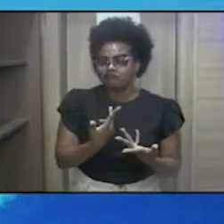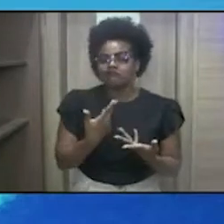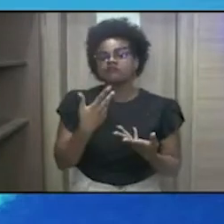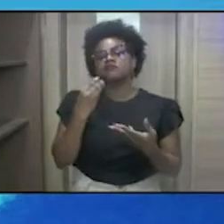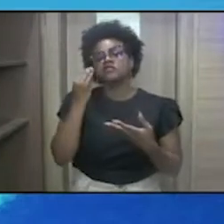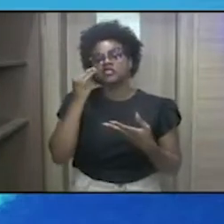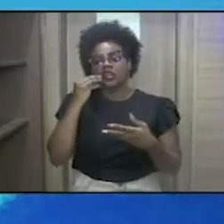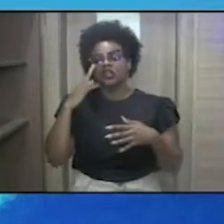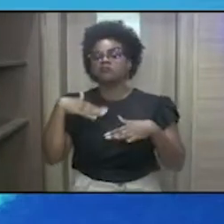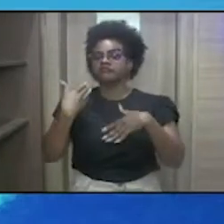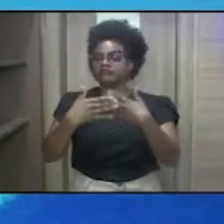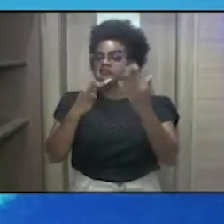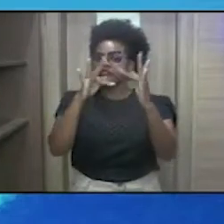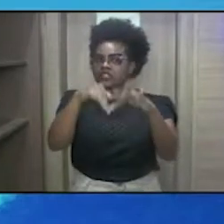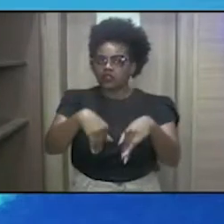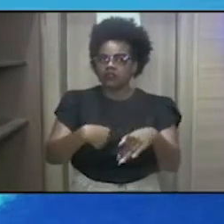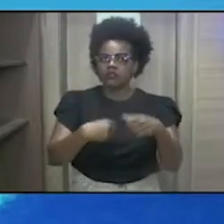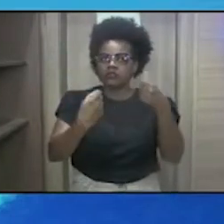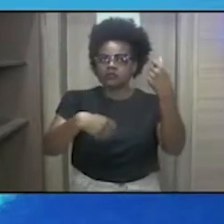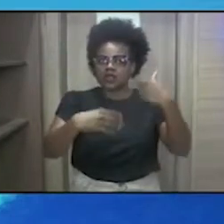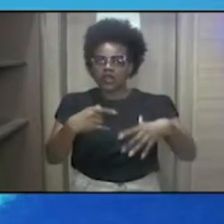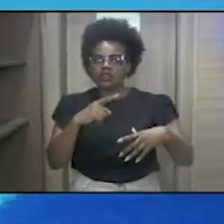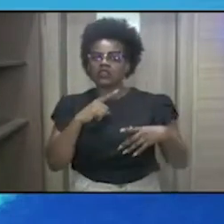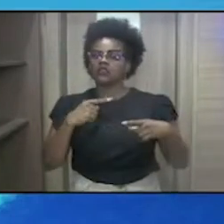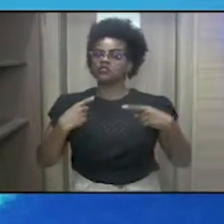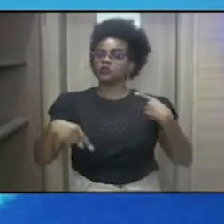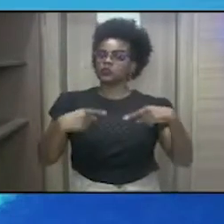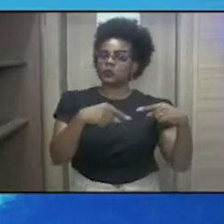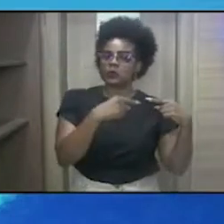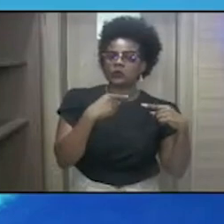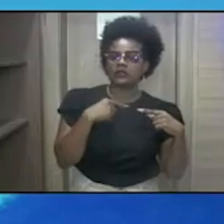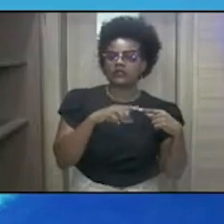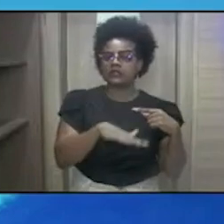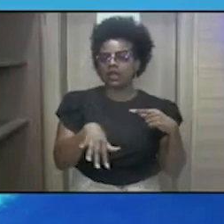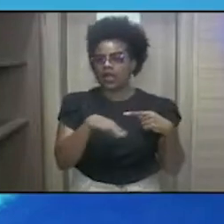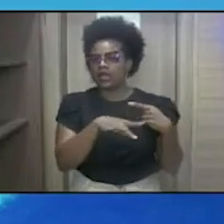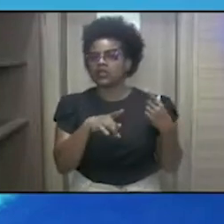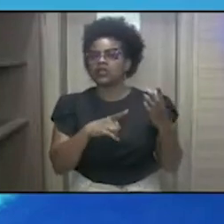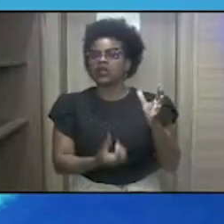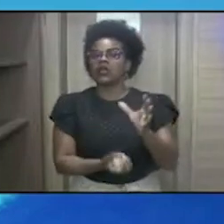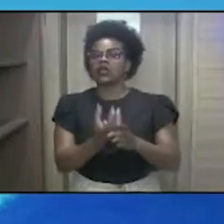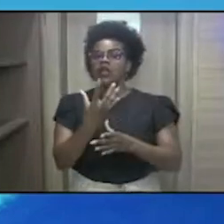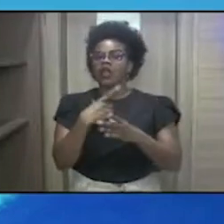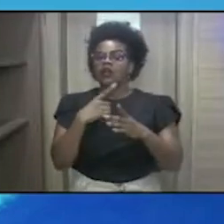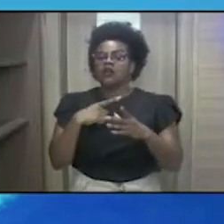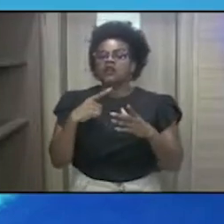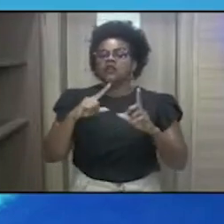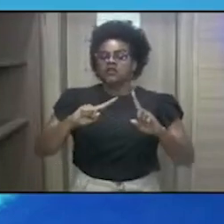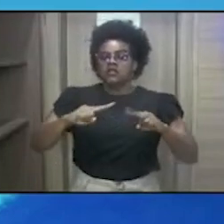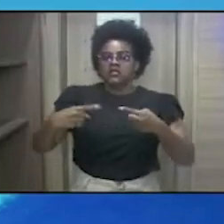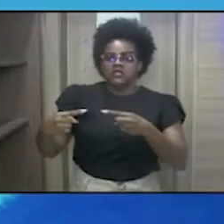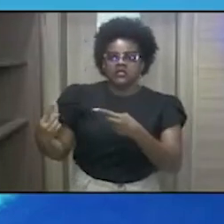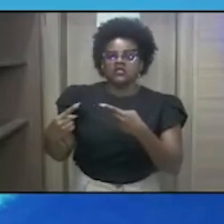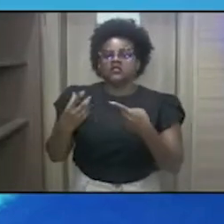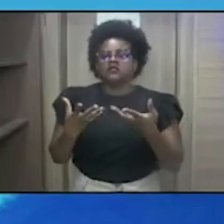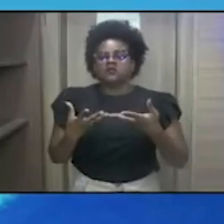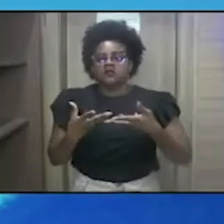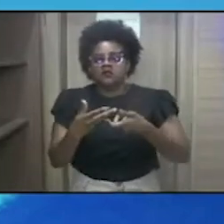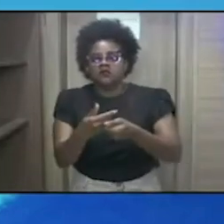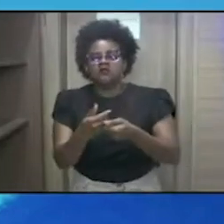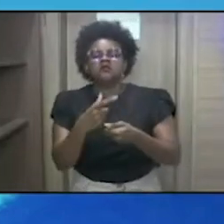tentar trazer alguns elementos das disputas nessa área, da incorporação digital, desafios para o avanço na qualidade, no